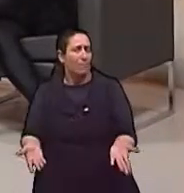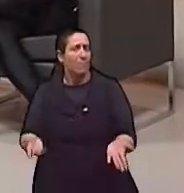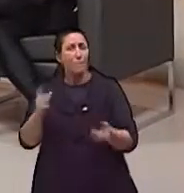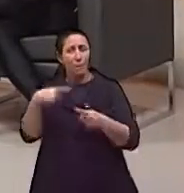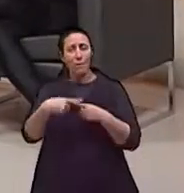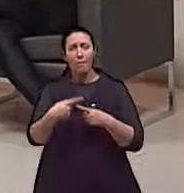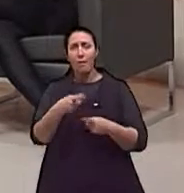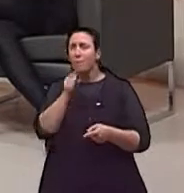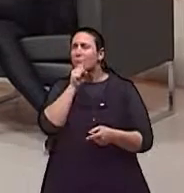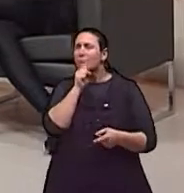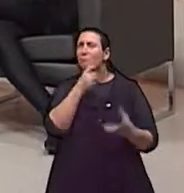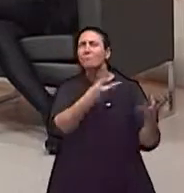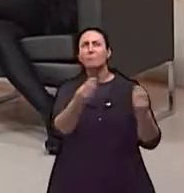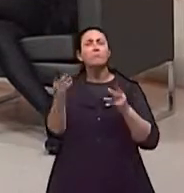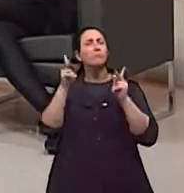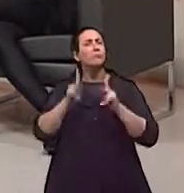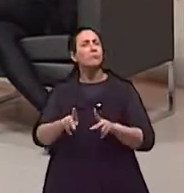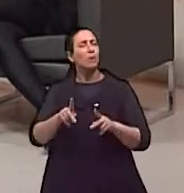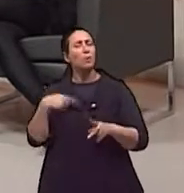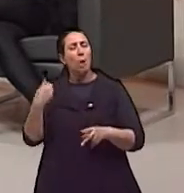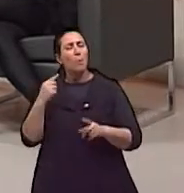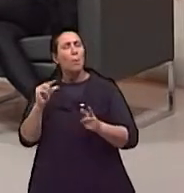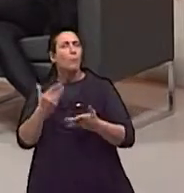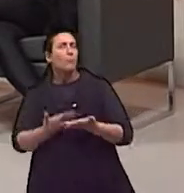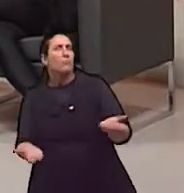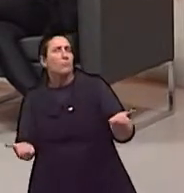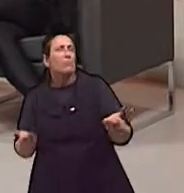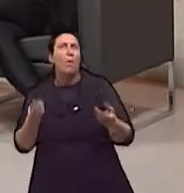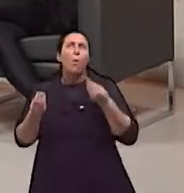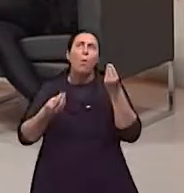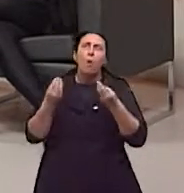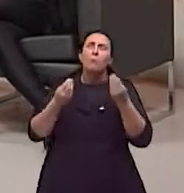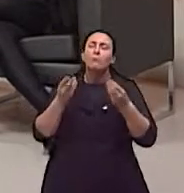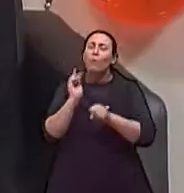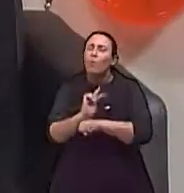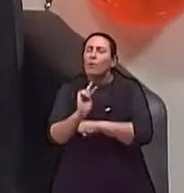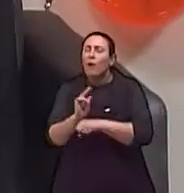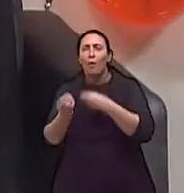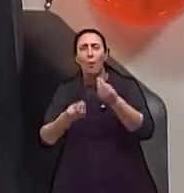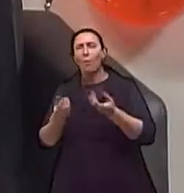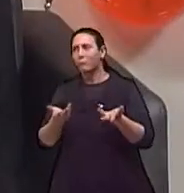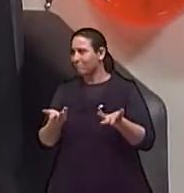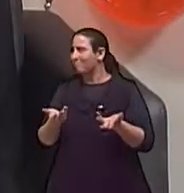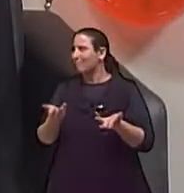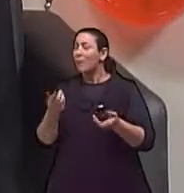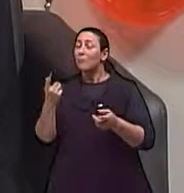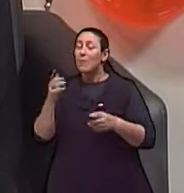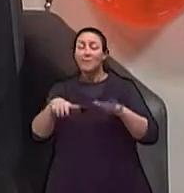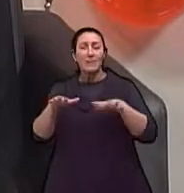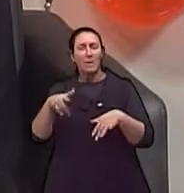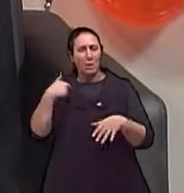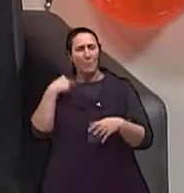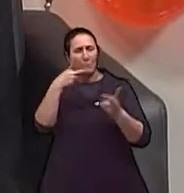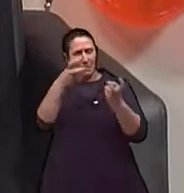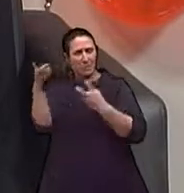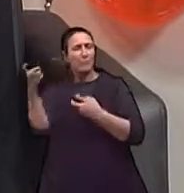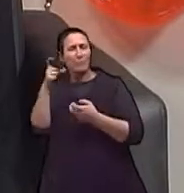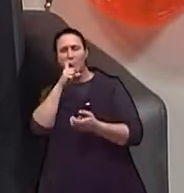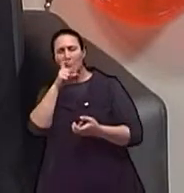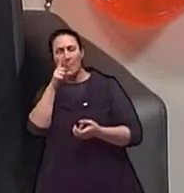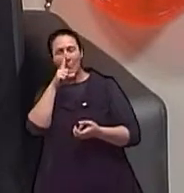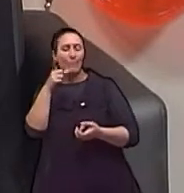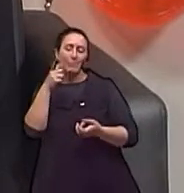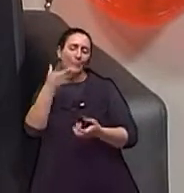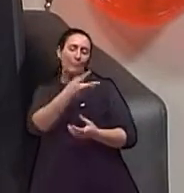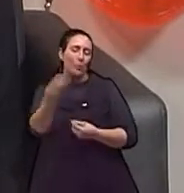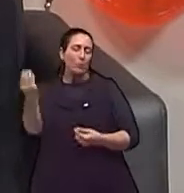velice é uma todos nós estamos um pouco perdidos de como tratar né então em nome do Cuidado muitas vezes eu vejo e isso eu